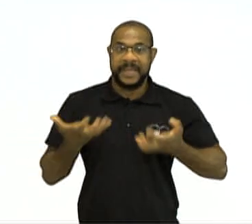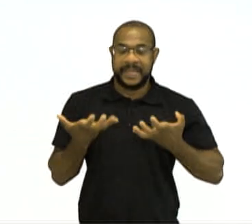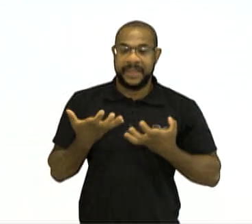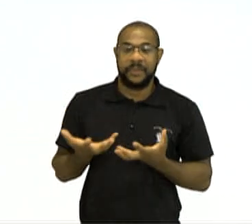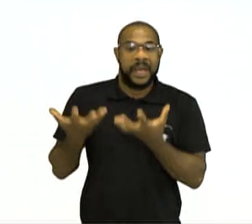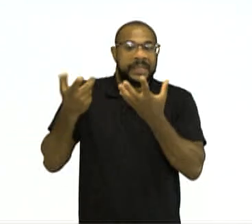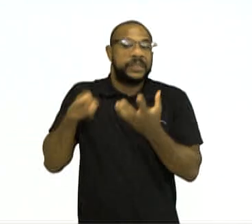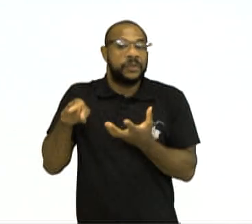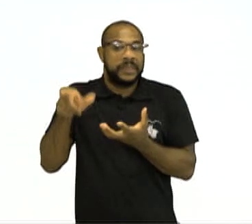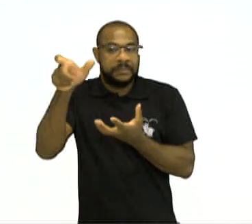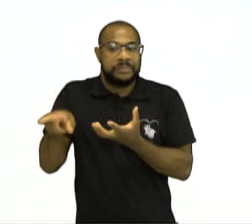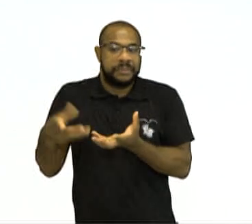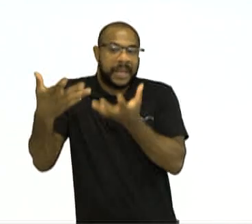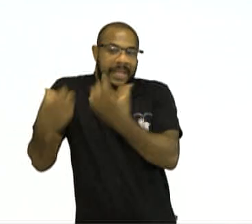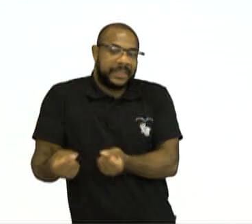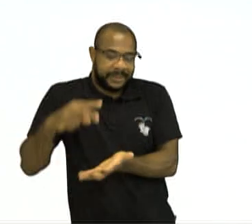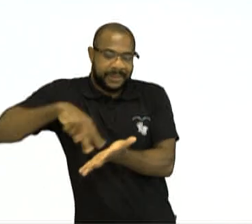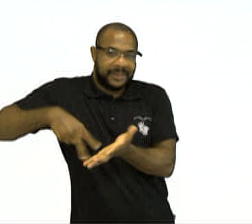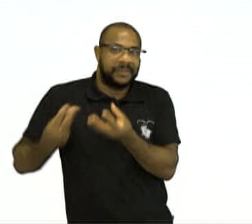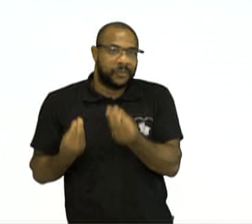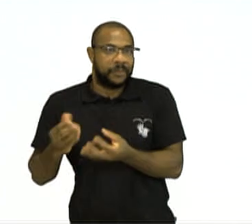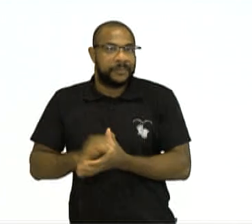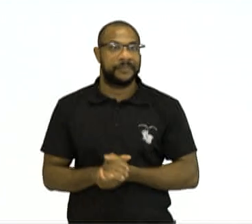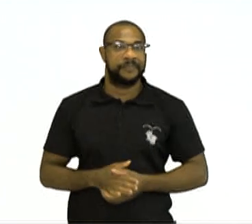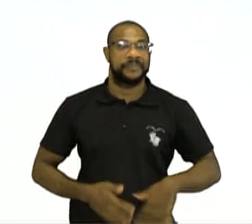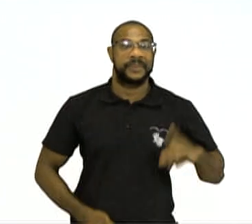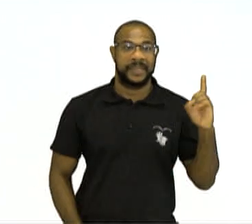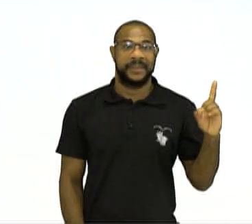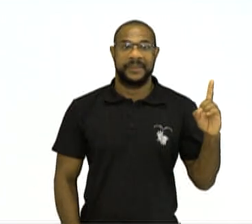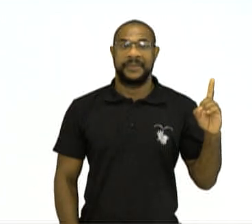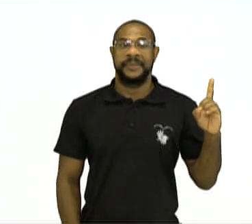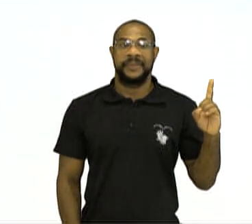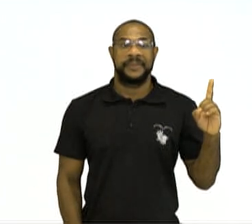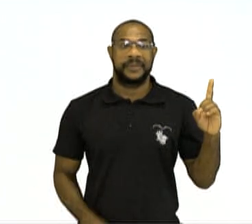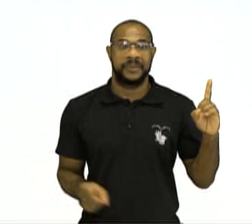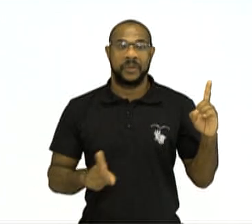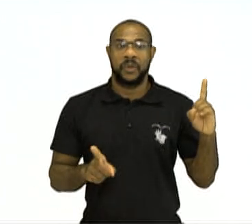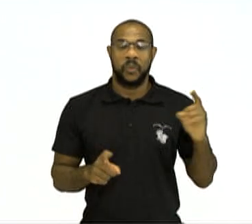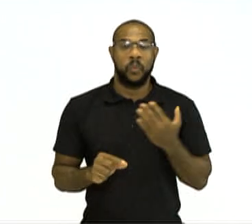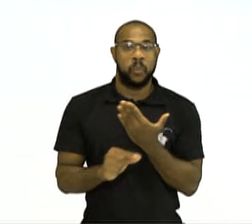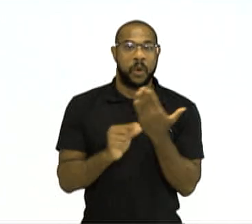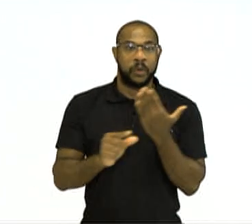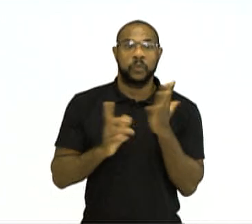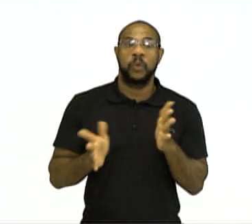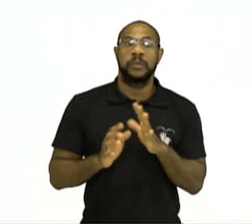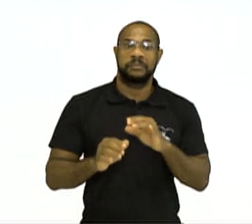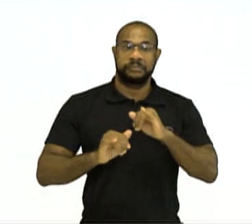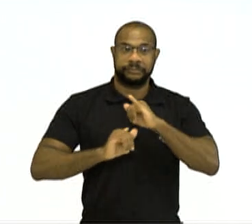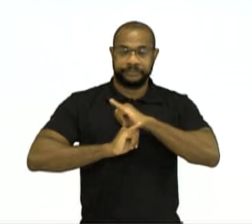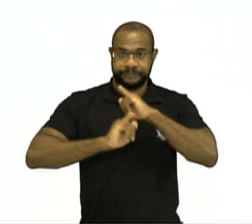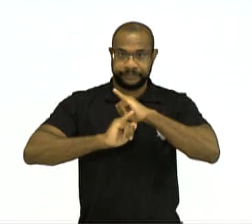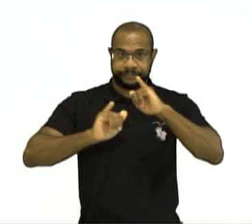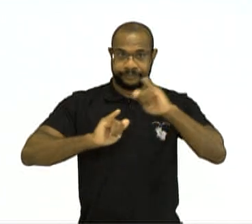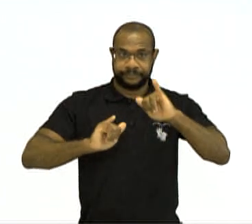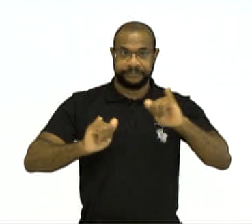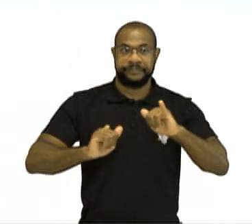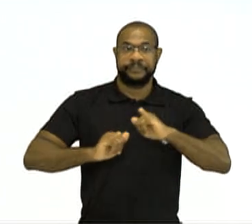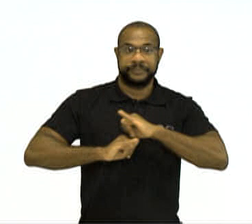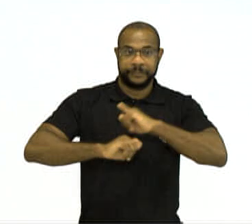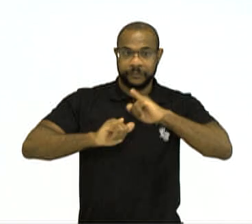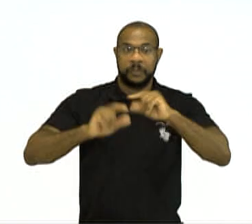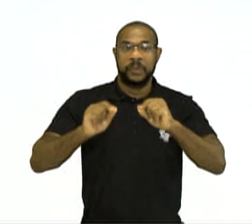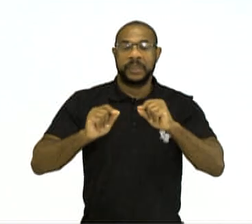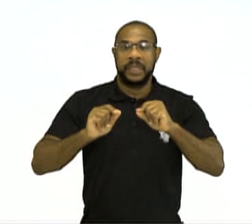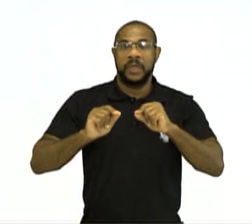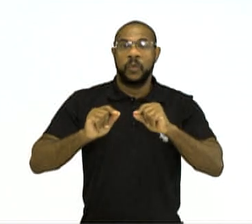da opinião que ele defende. Alternativa D, o autor informa, neste texto, a respeito de um fato